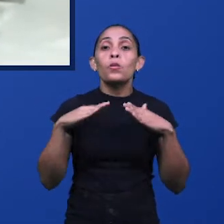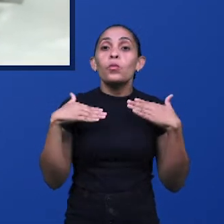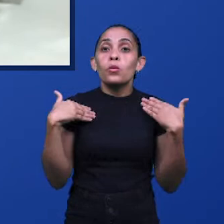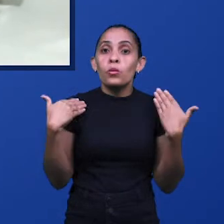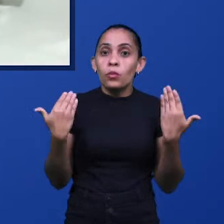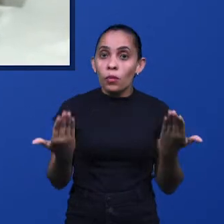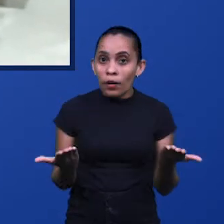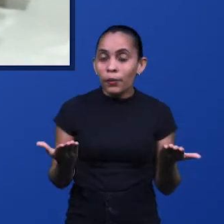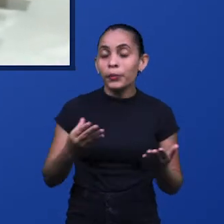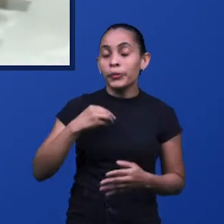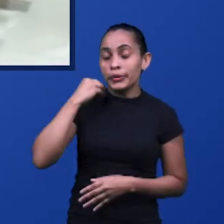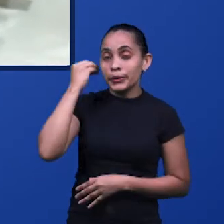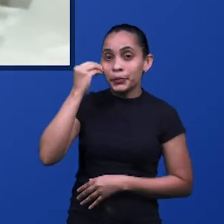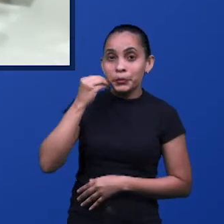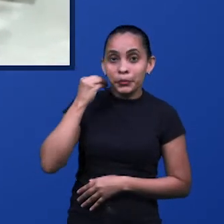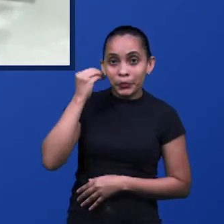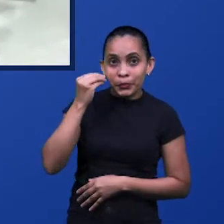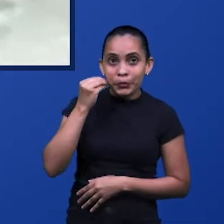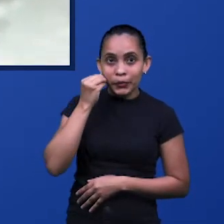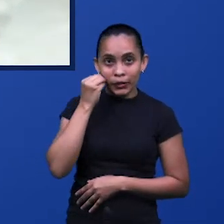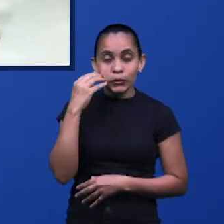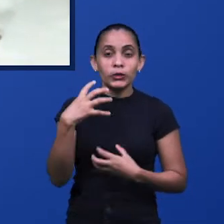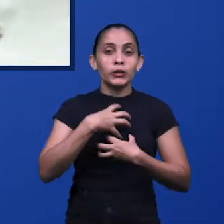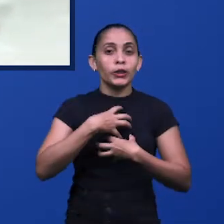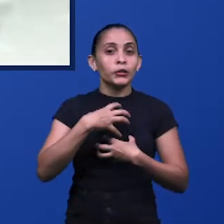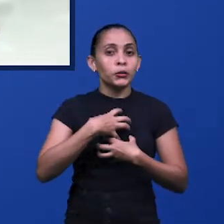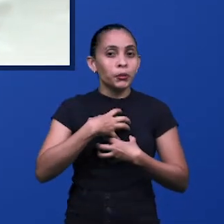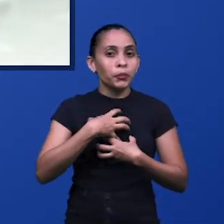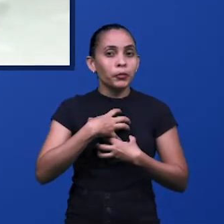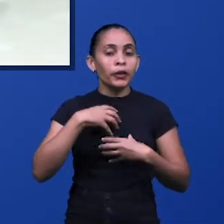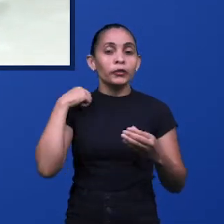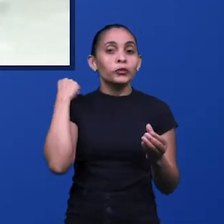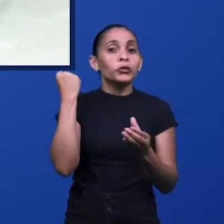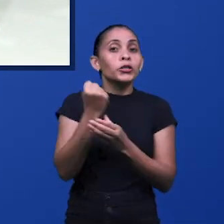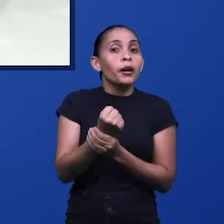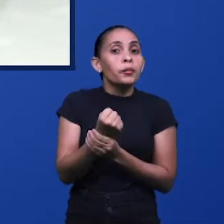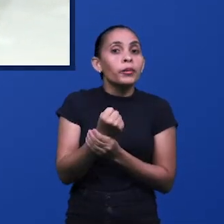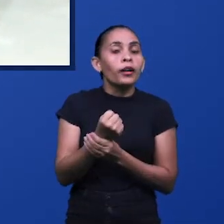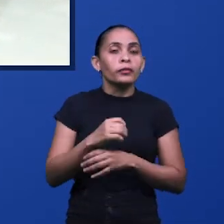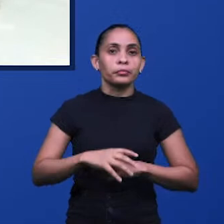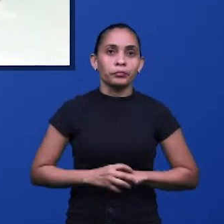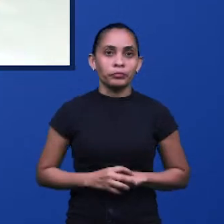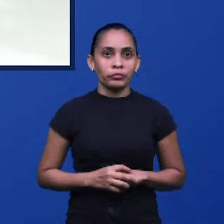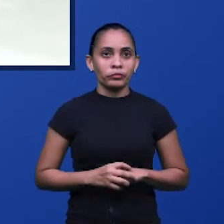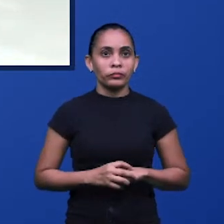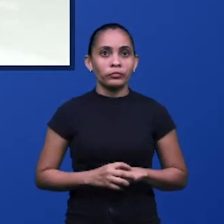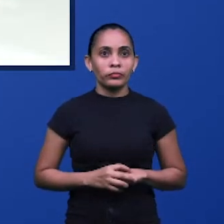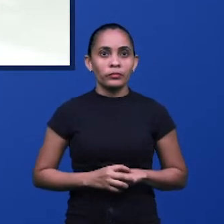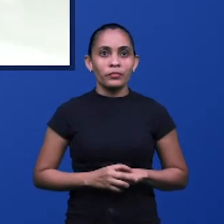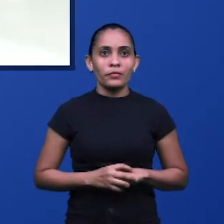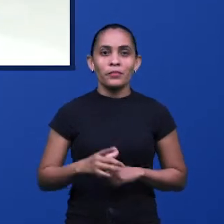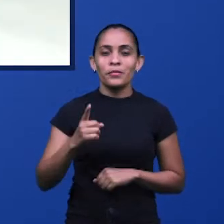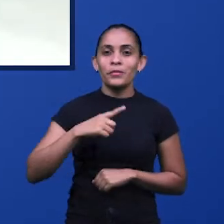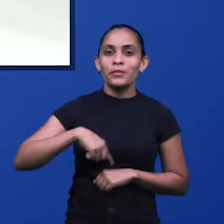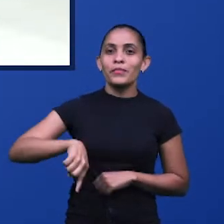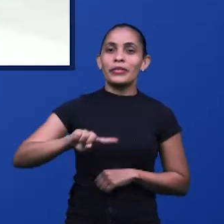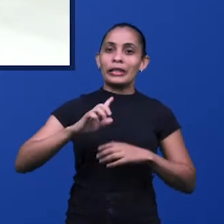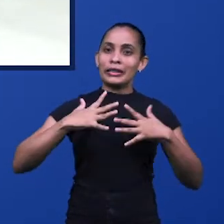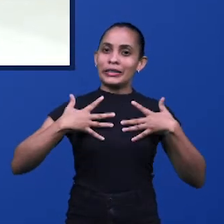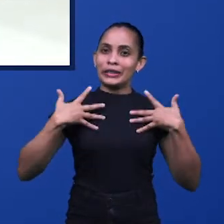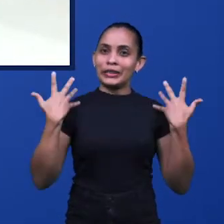foi a experiência e o sentimento de Abraão? Ele se